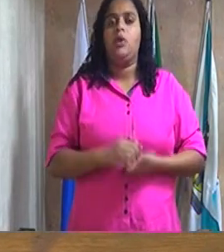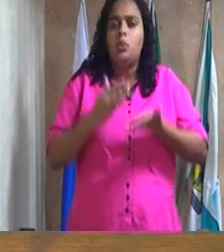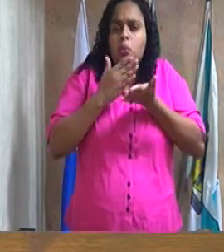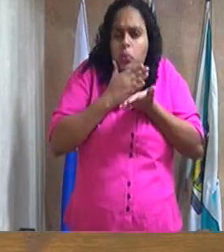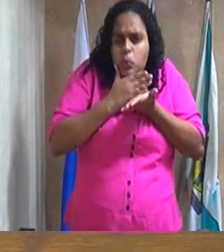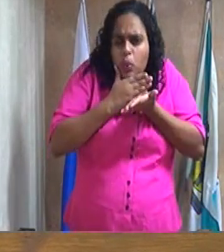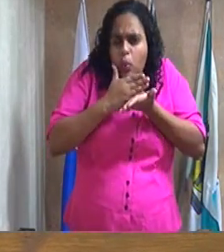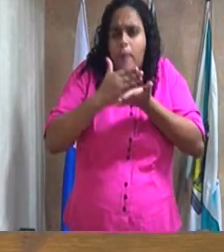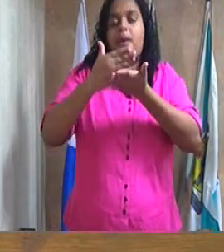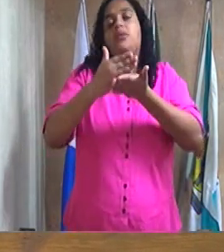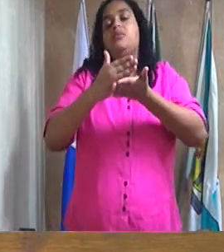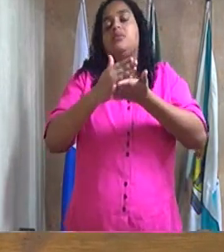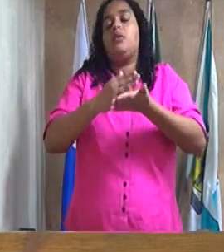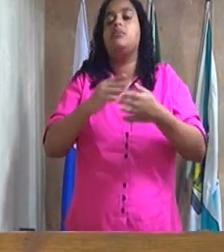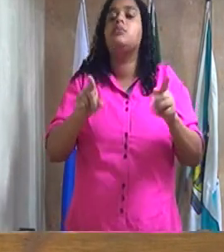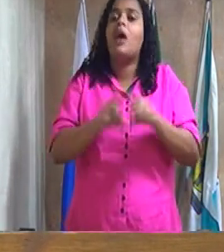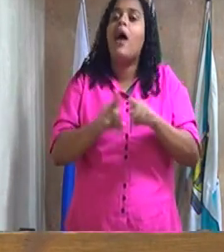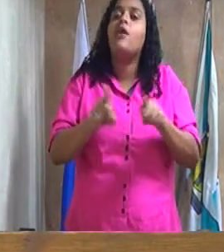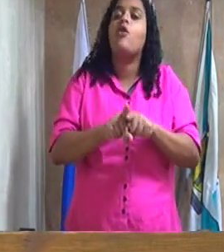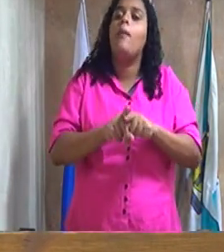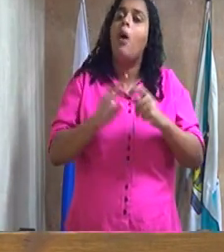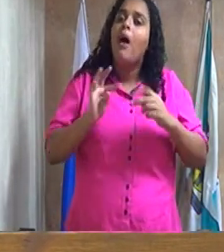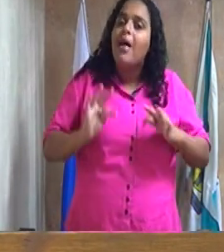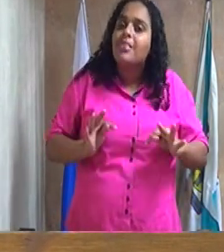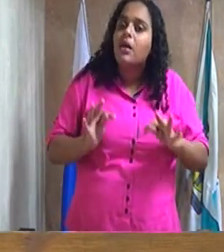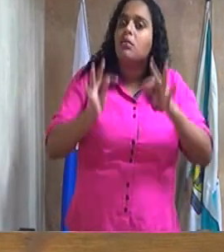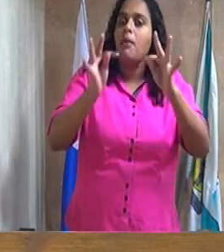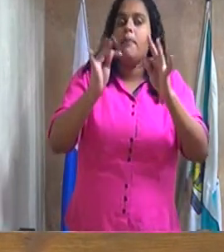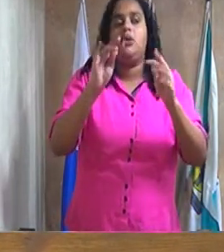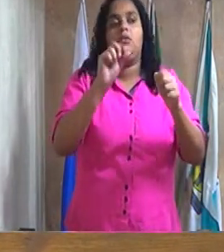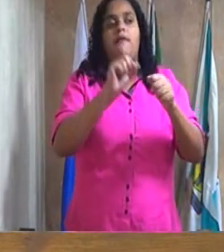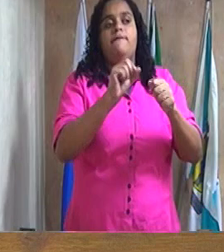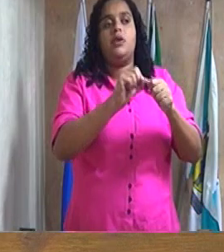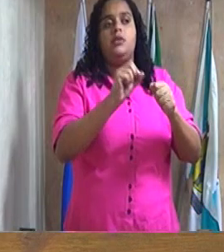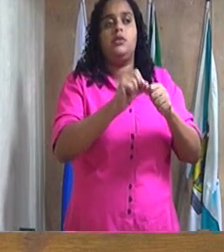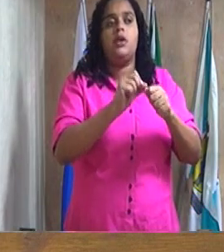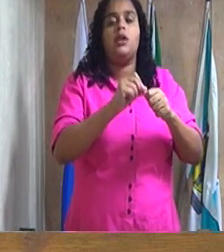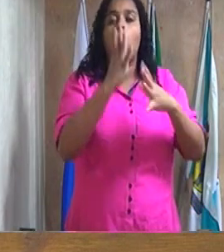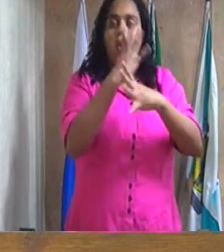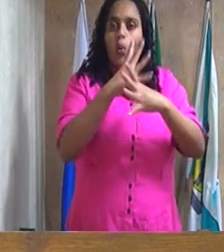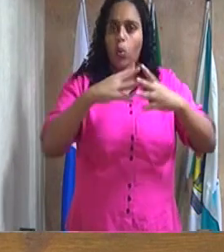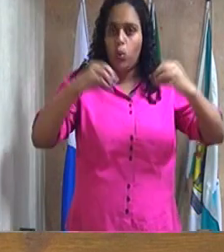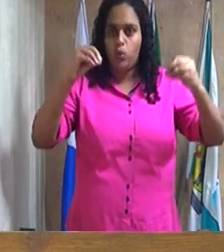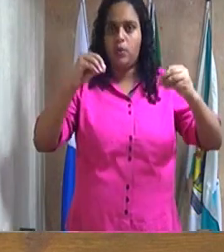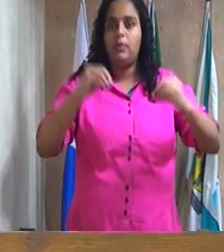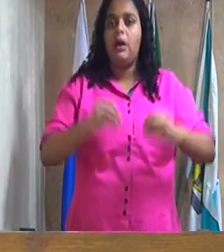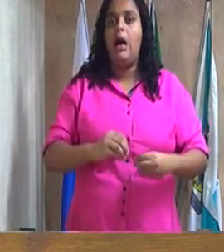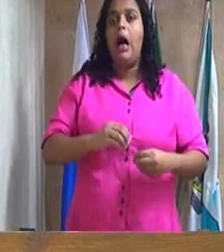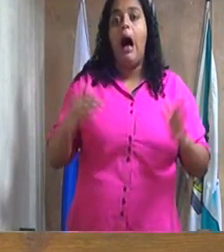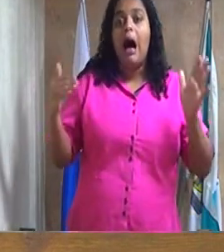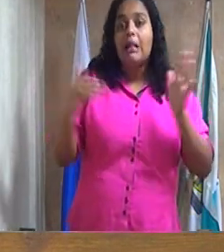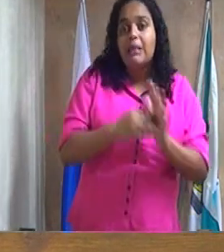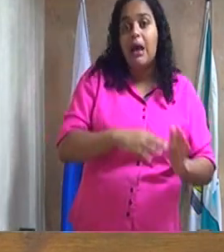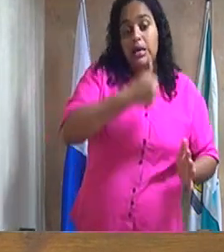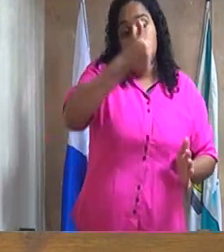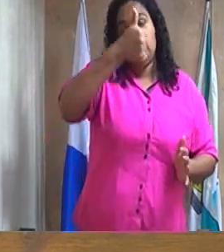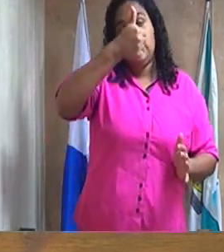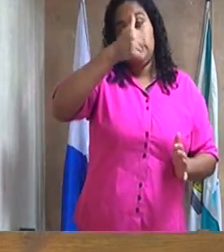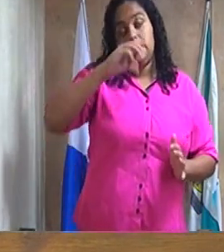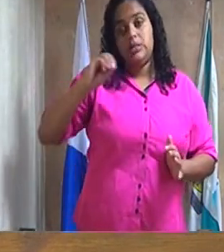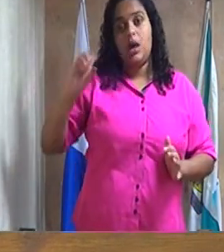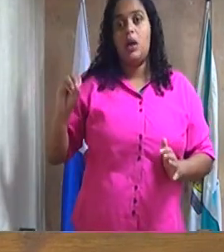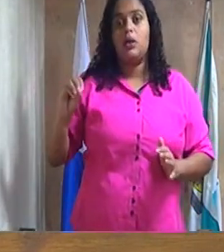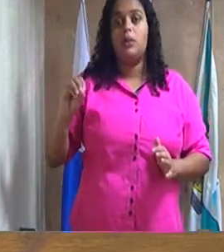iniciação, ele tem a eficácia do tratamento de cura até 100%. E não poderia